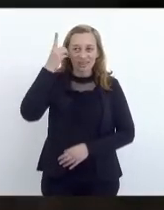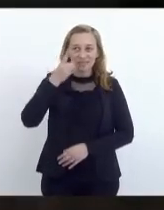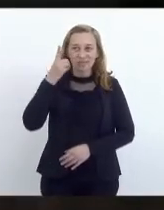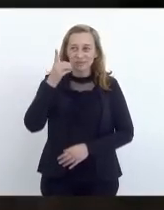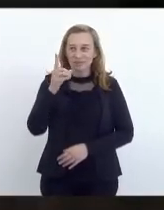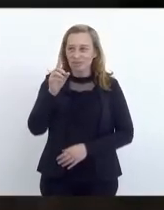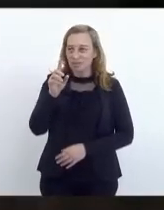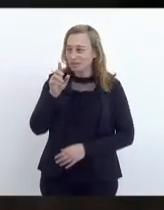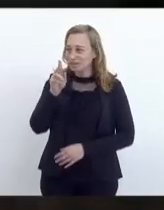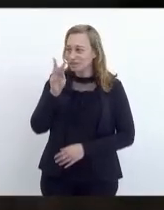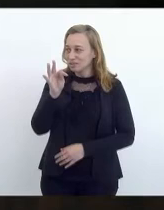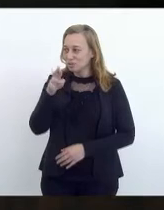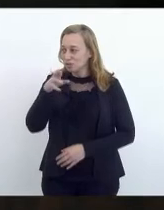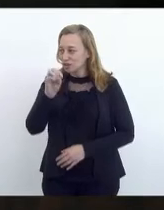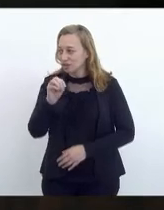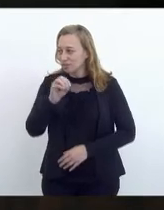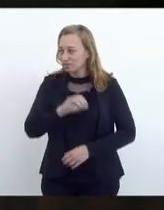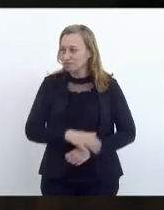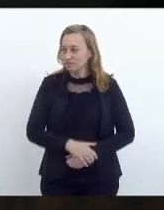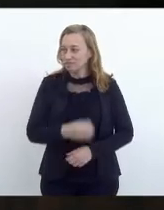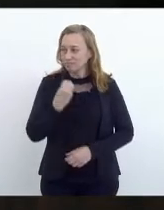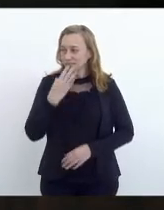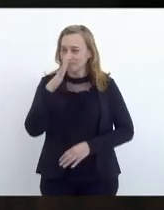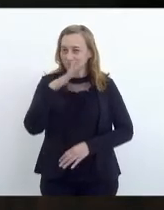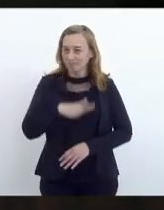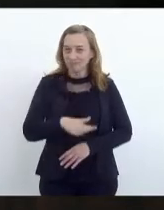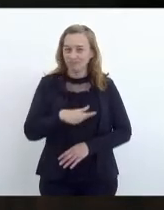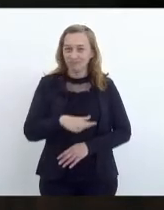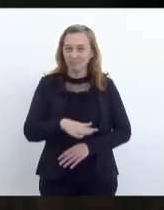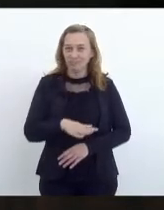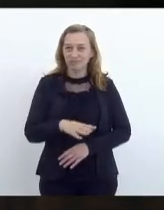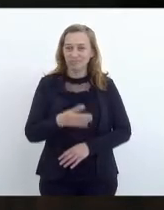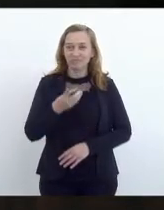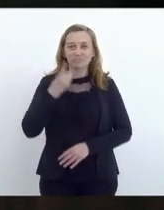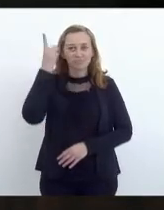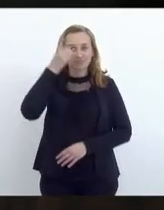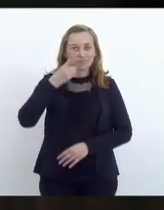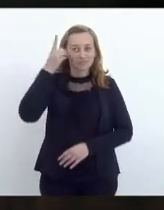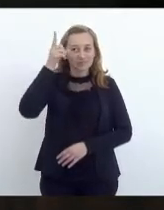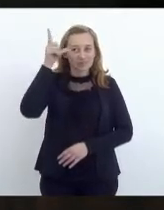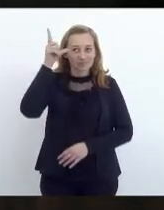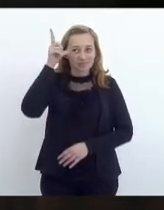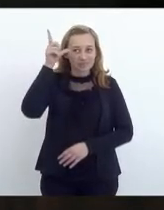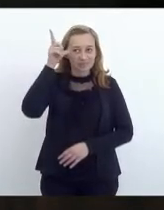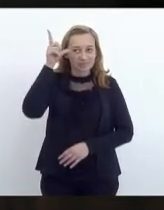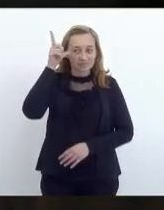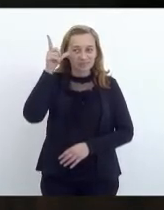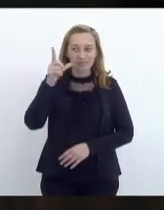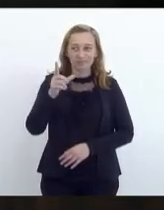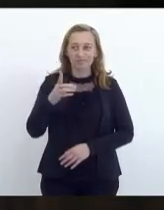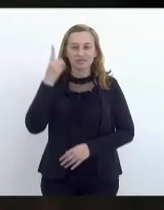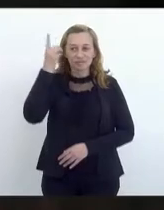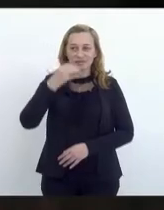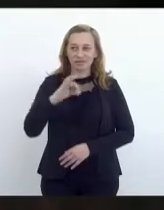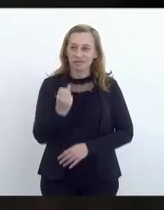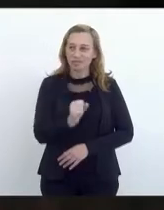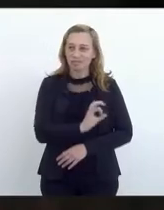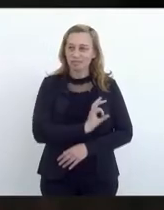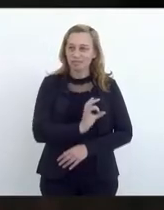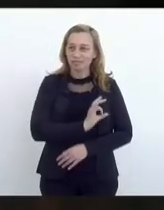Schmidt. Boa tarde, deputada Lucinha, deputada Marta Rocha, deputado